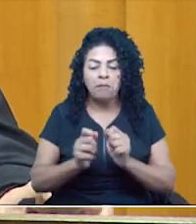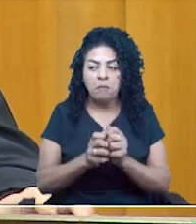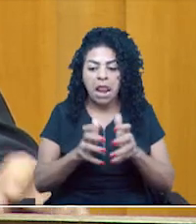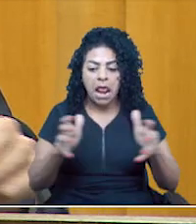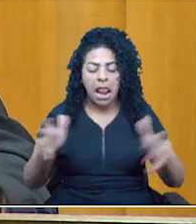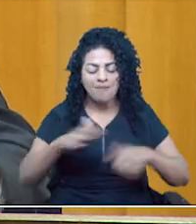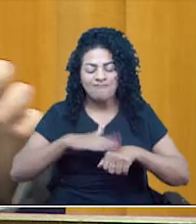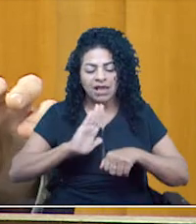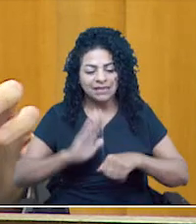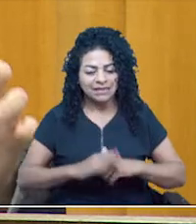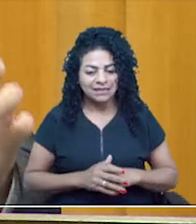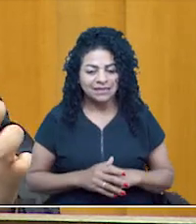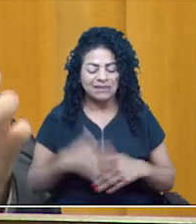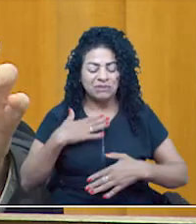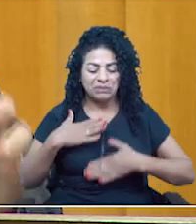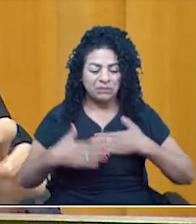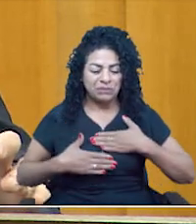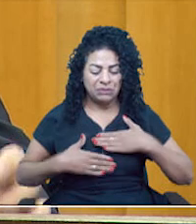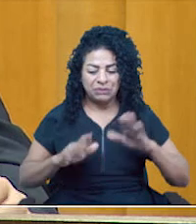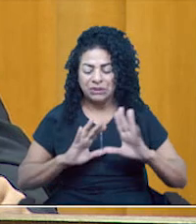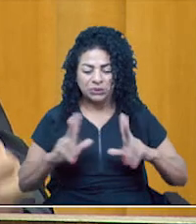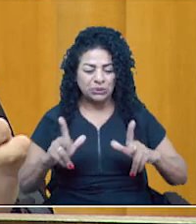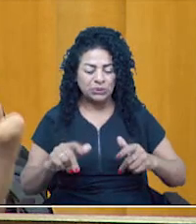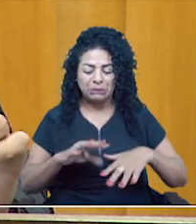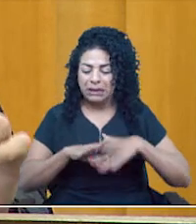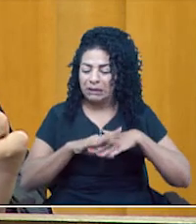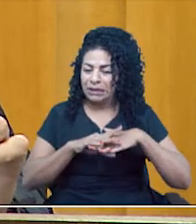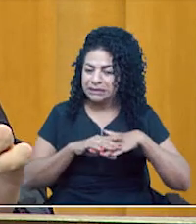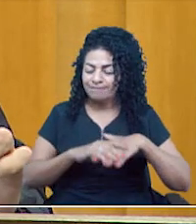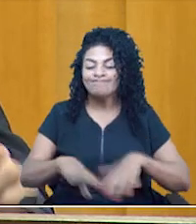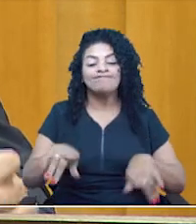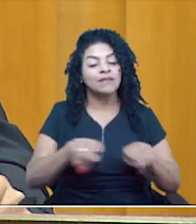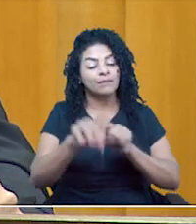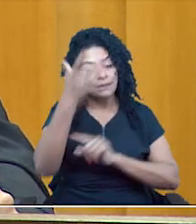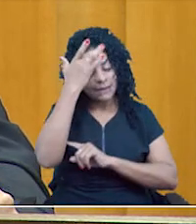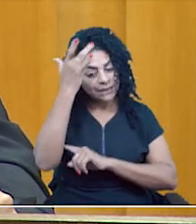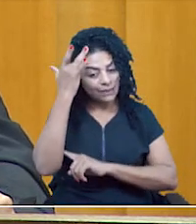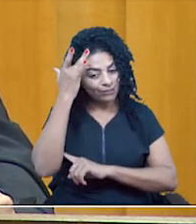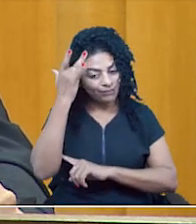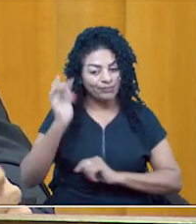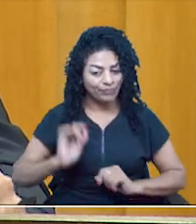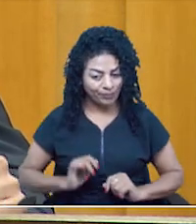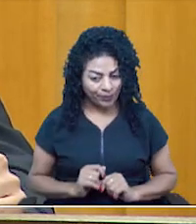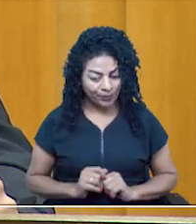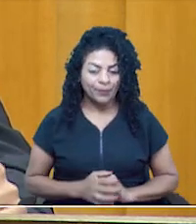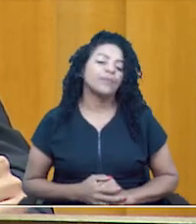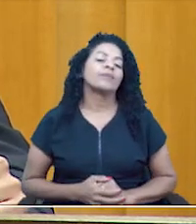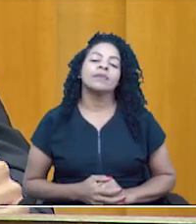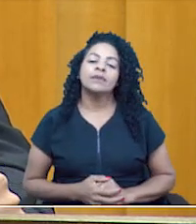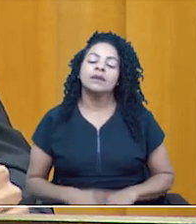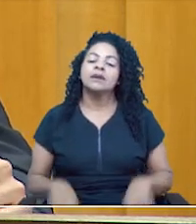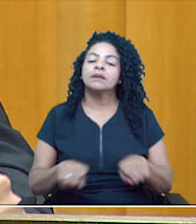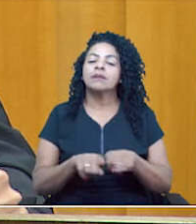só físico, Lerdort, etc., mas mental também. E altamente subnotificado. Nós temos estruturas